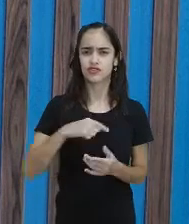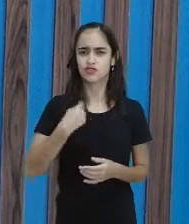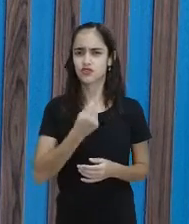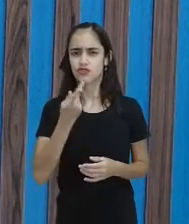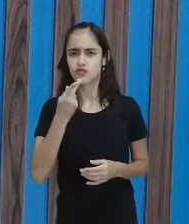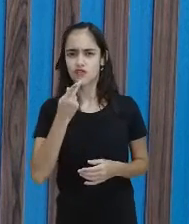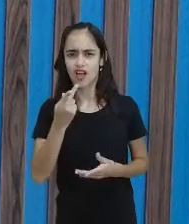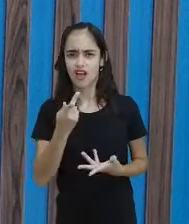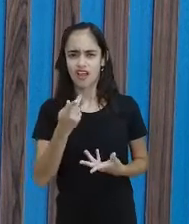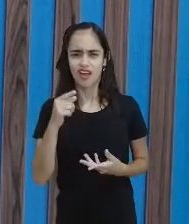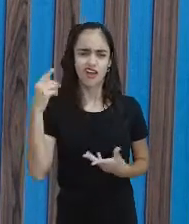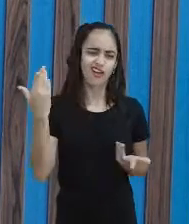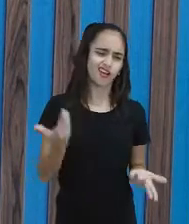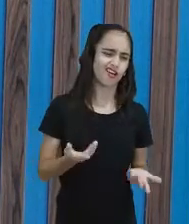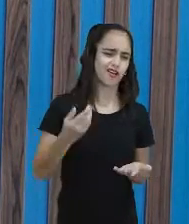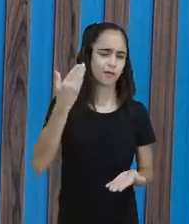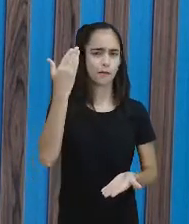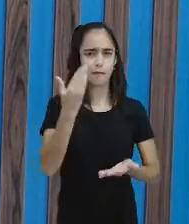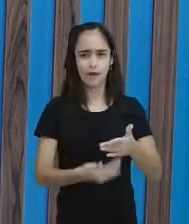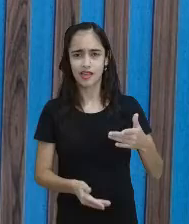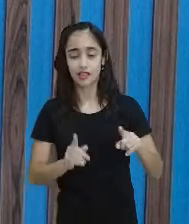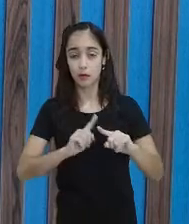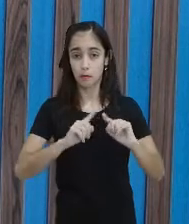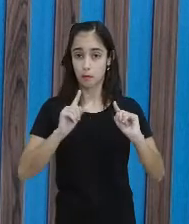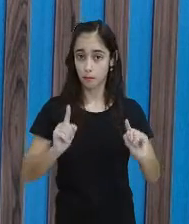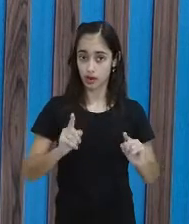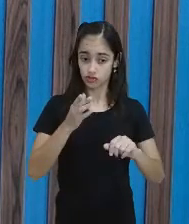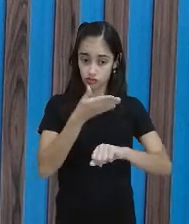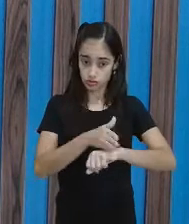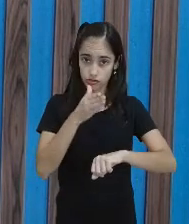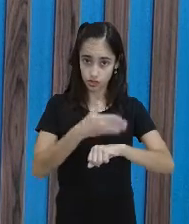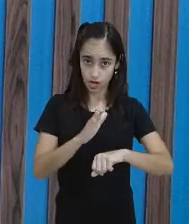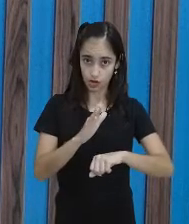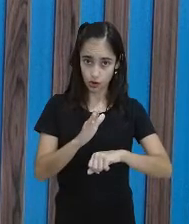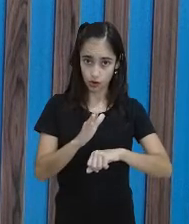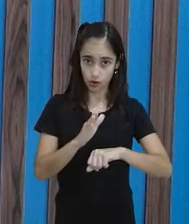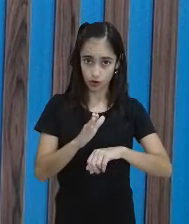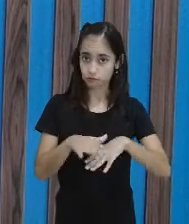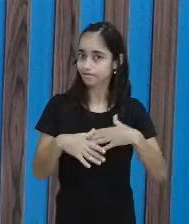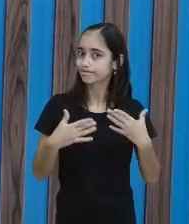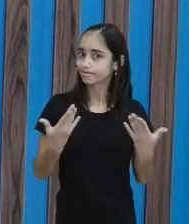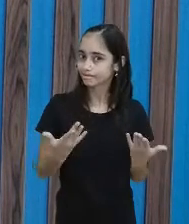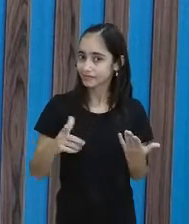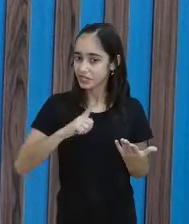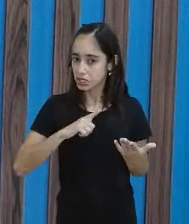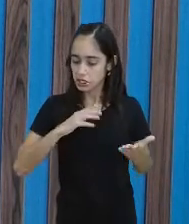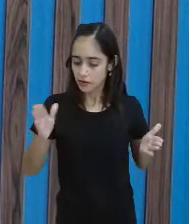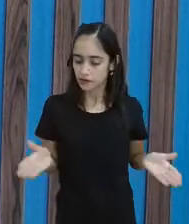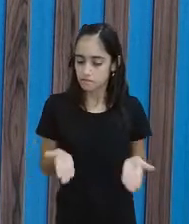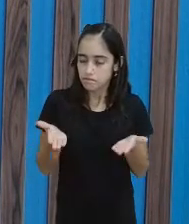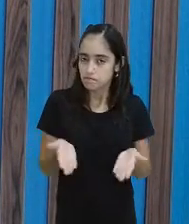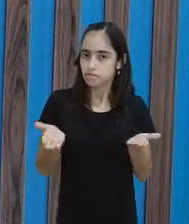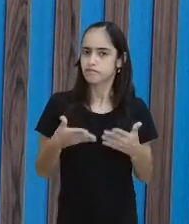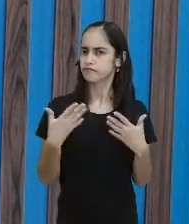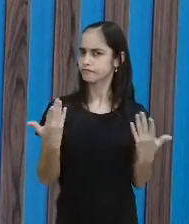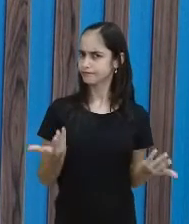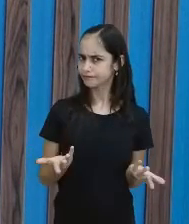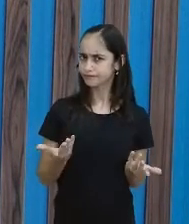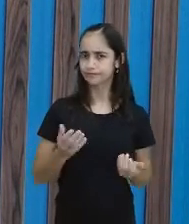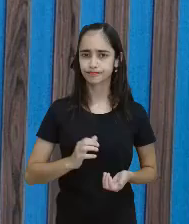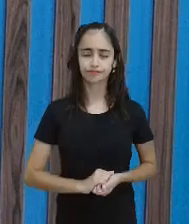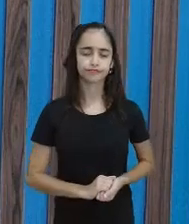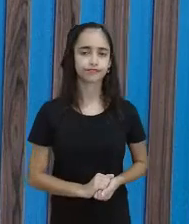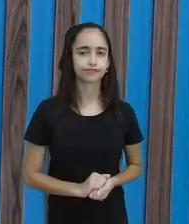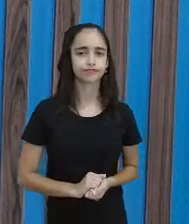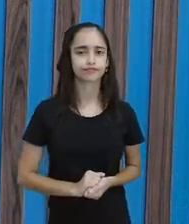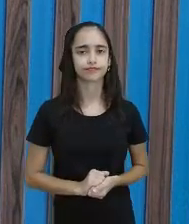conseguiu treinar tanto assim mesmo como deveria? Será que teve incentivo suficiente para isso, né?